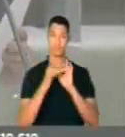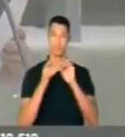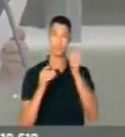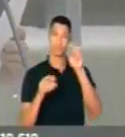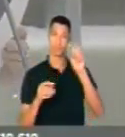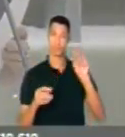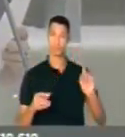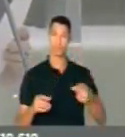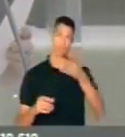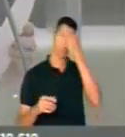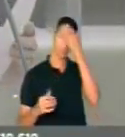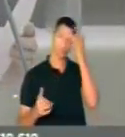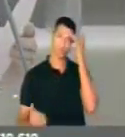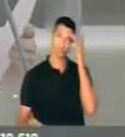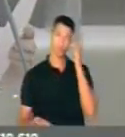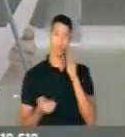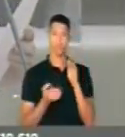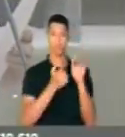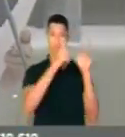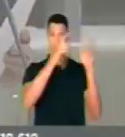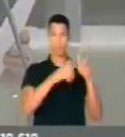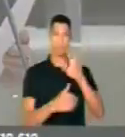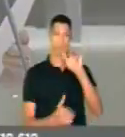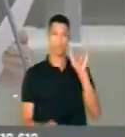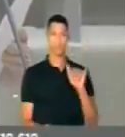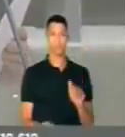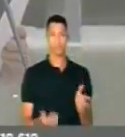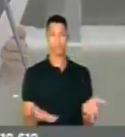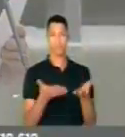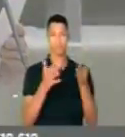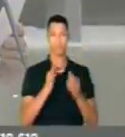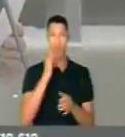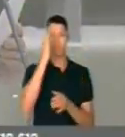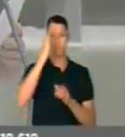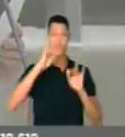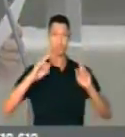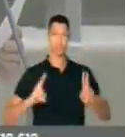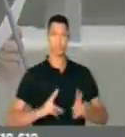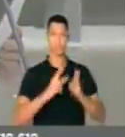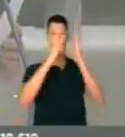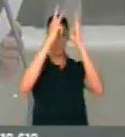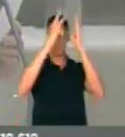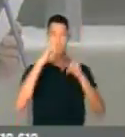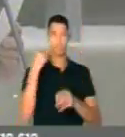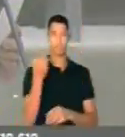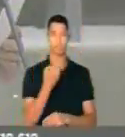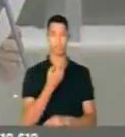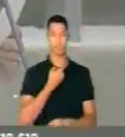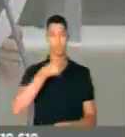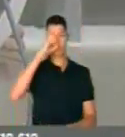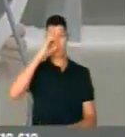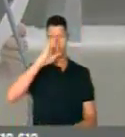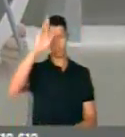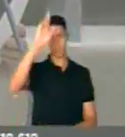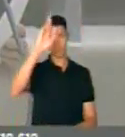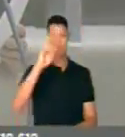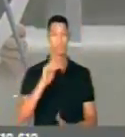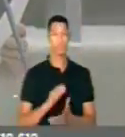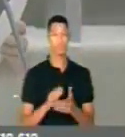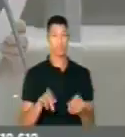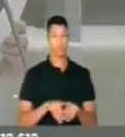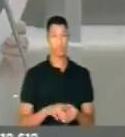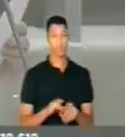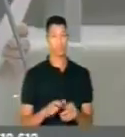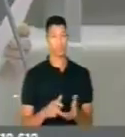15 mil pessoas no local onde será erguida a futura Catedral de Nossa Senhora de Aparecida. Ali,